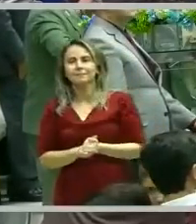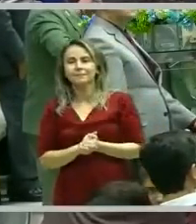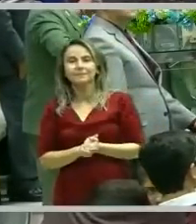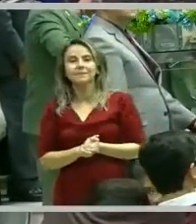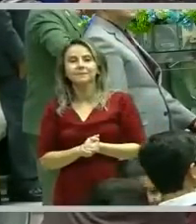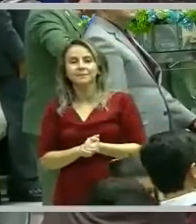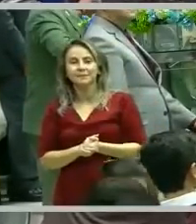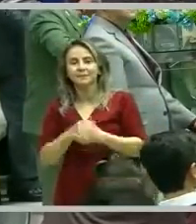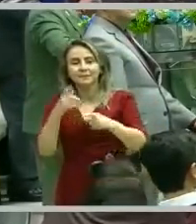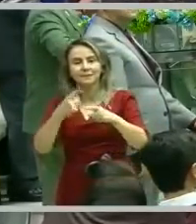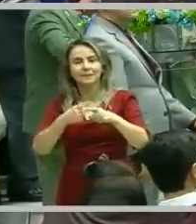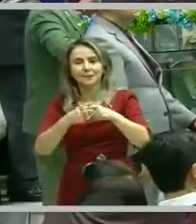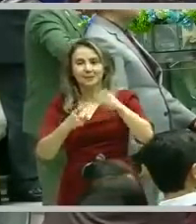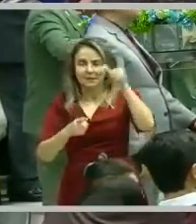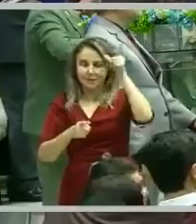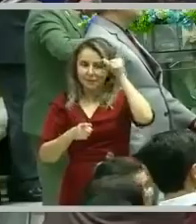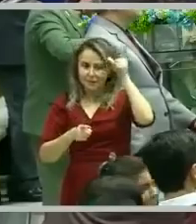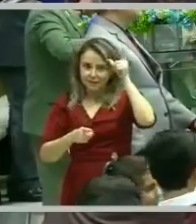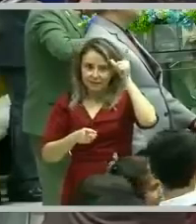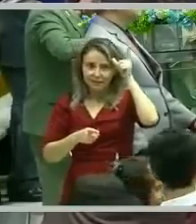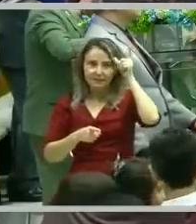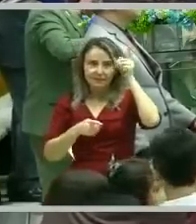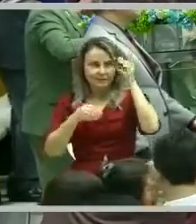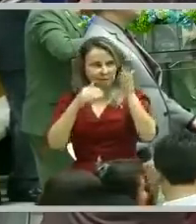Porque Satanás saia da frente dessa igreja.